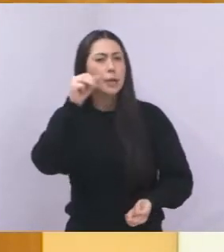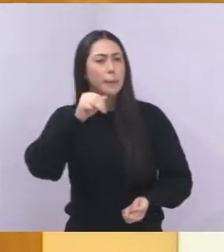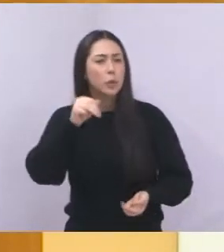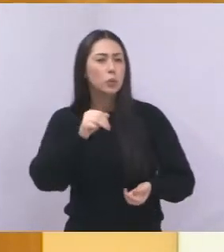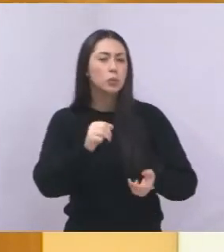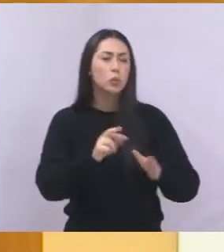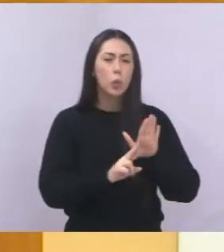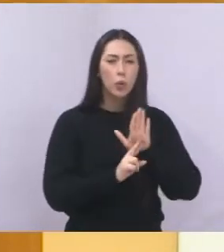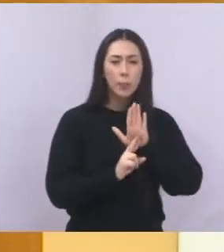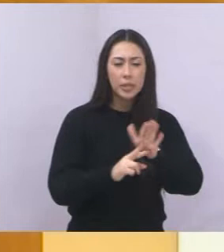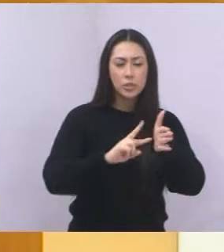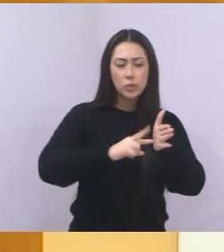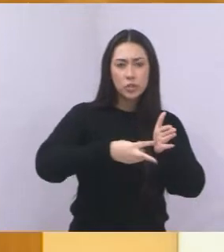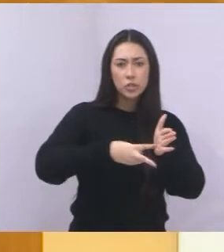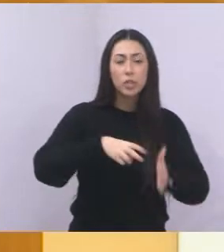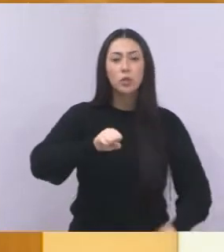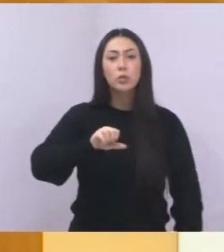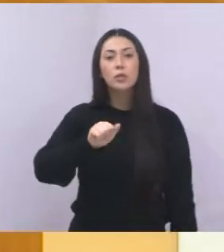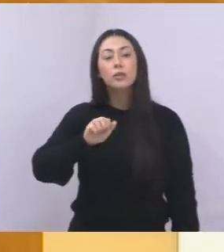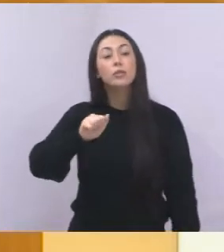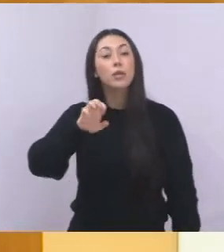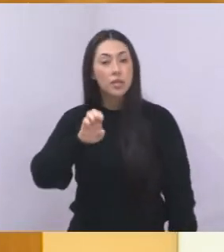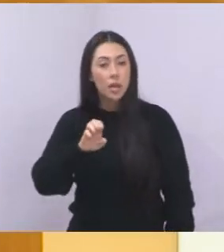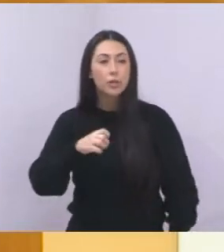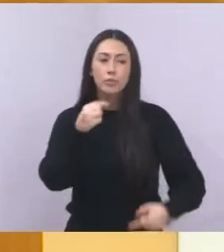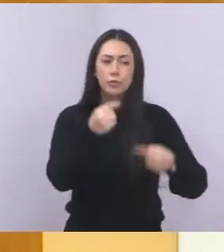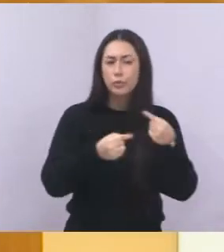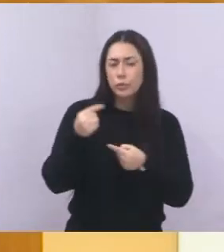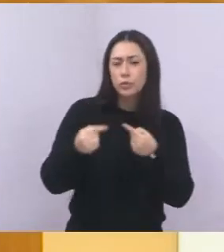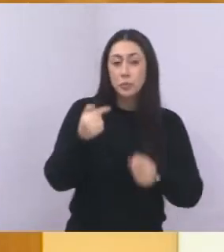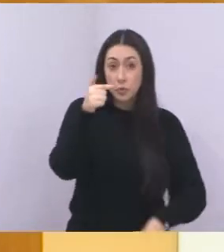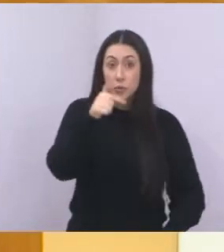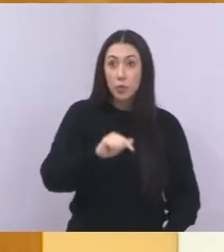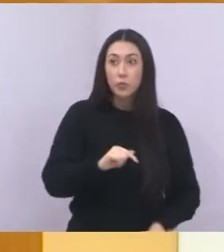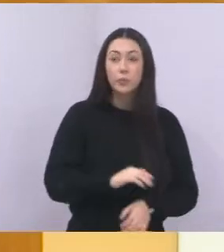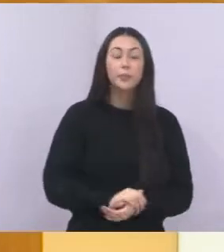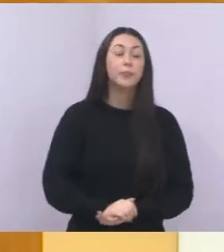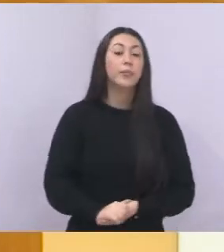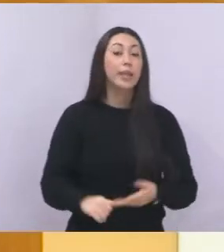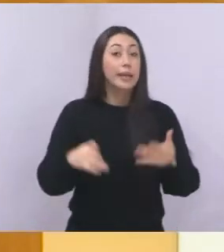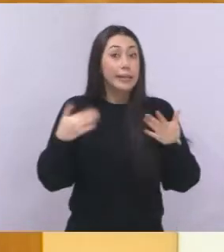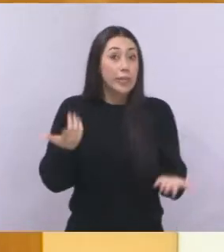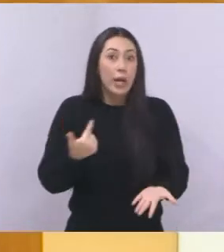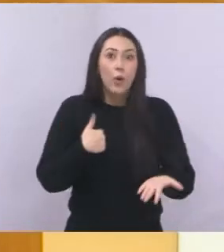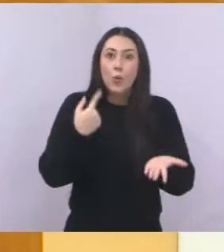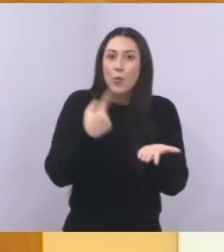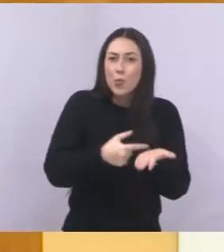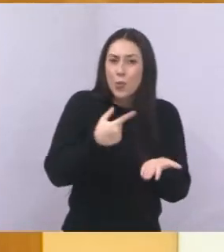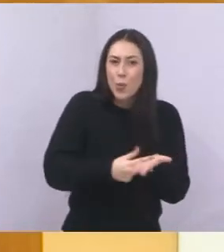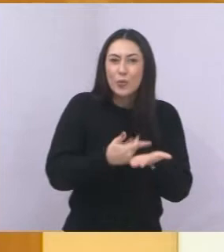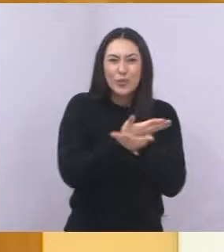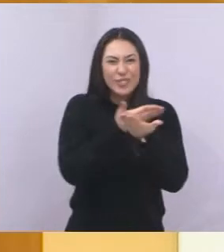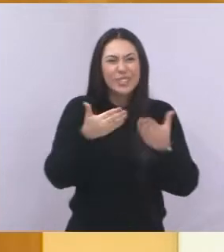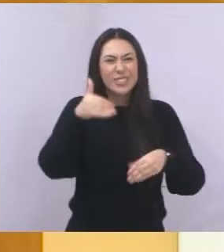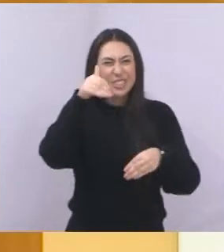SAI para estar novamente discutindo essas questões. Então, eu conto aqui com nobres pares que votem